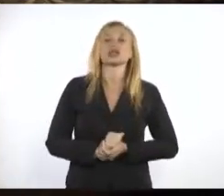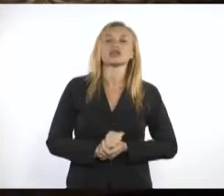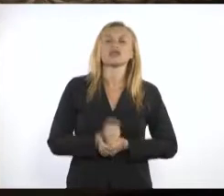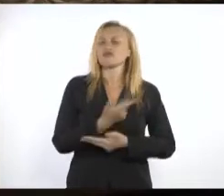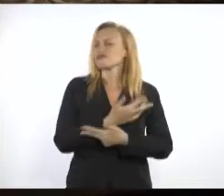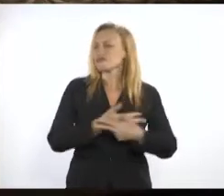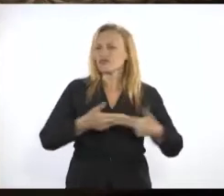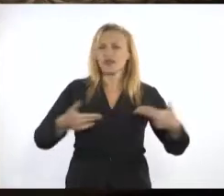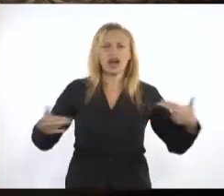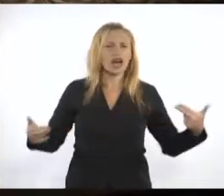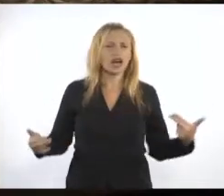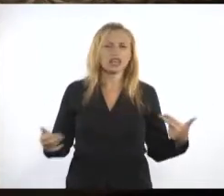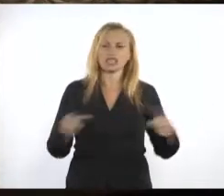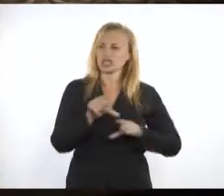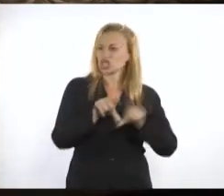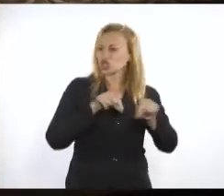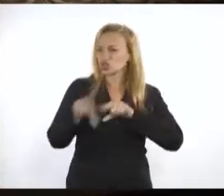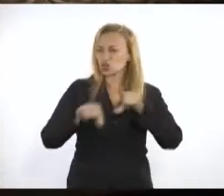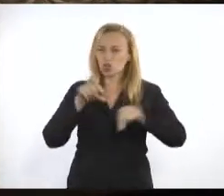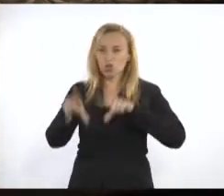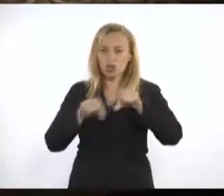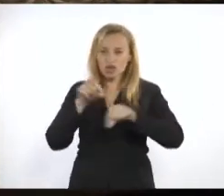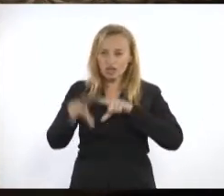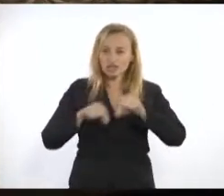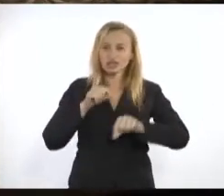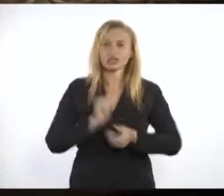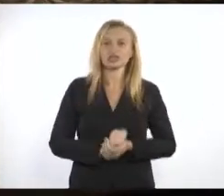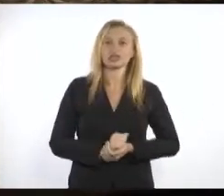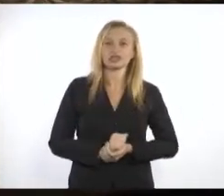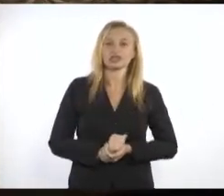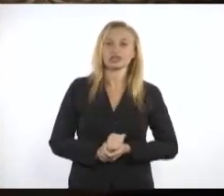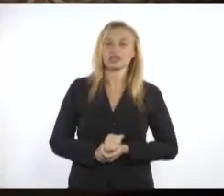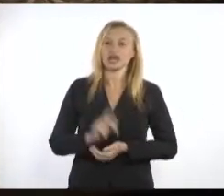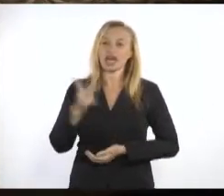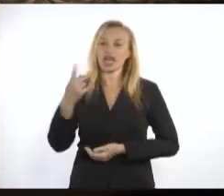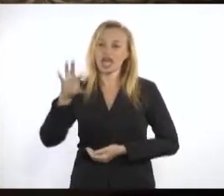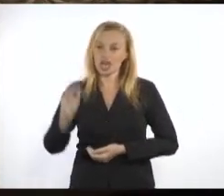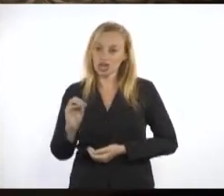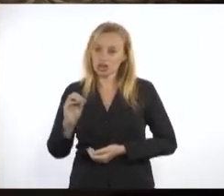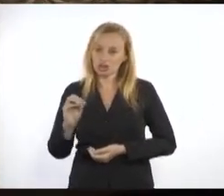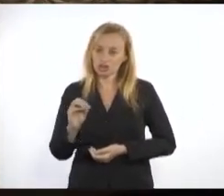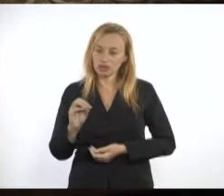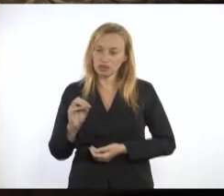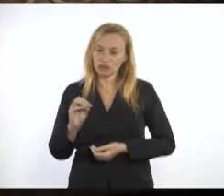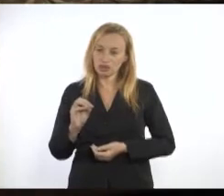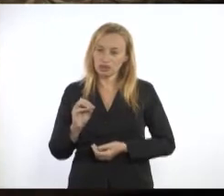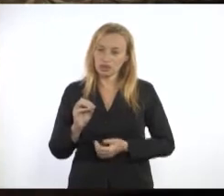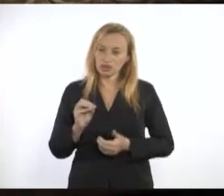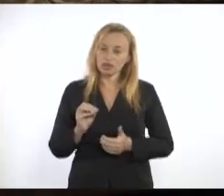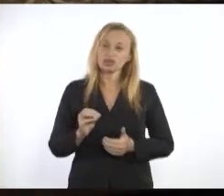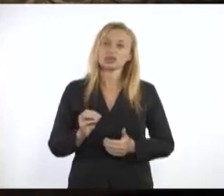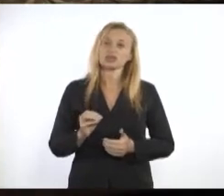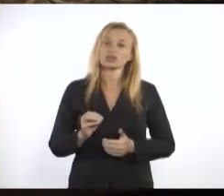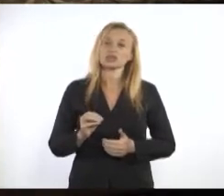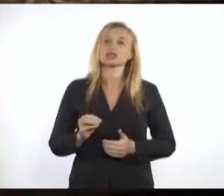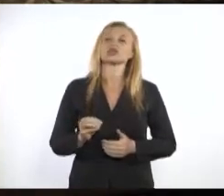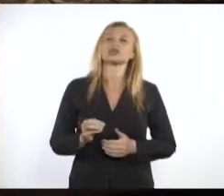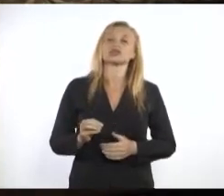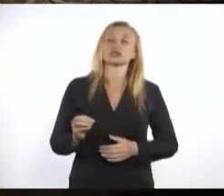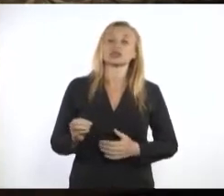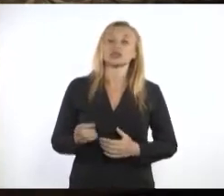várias indicações, entre elas a de Hélio Cabral, para assumir a presidência da